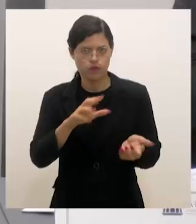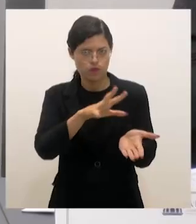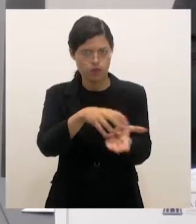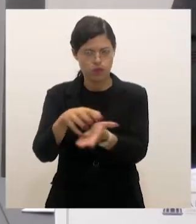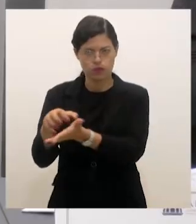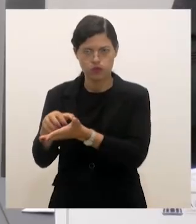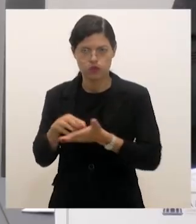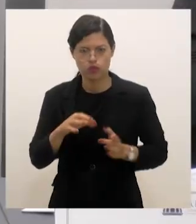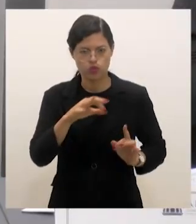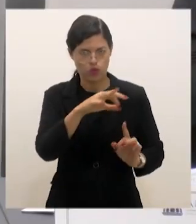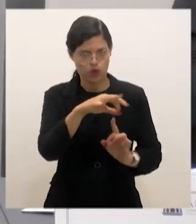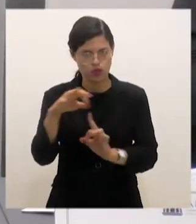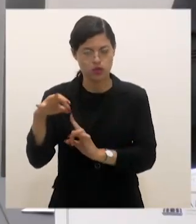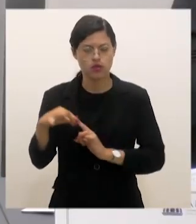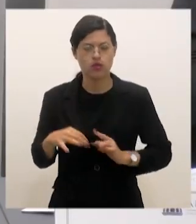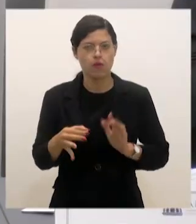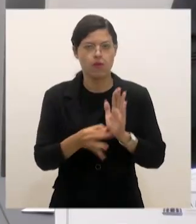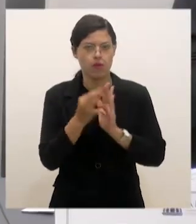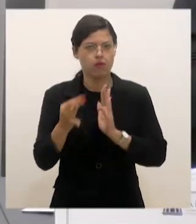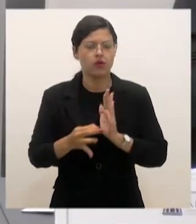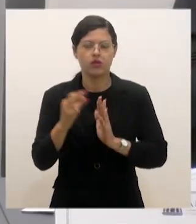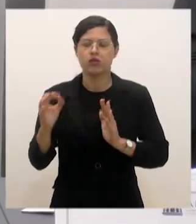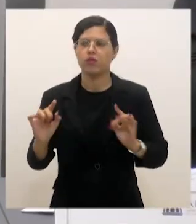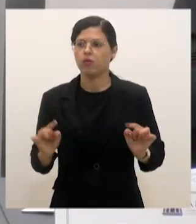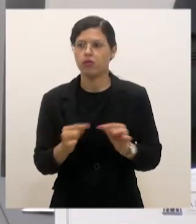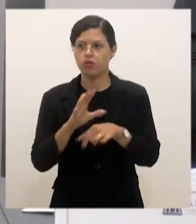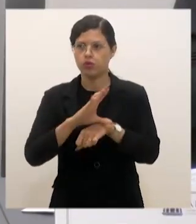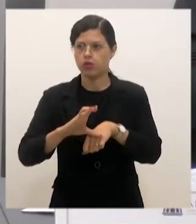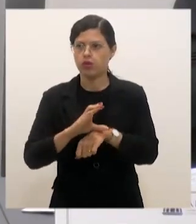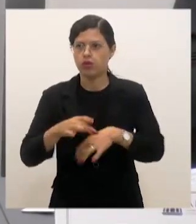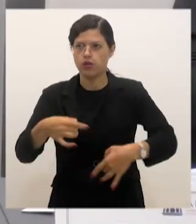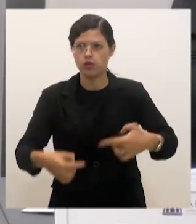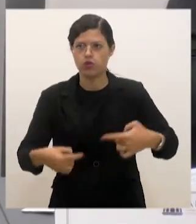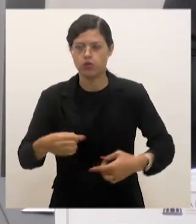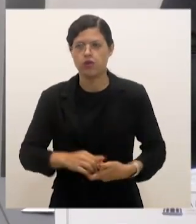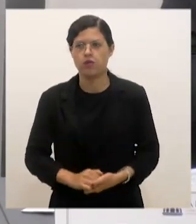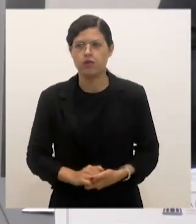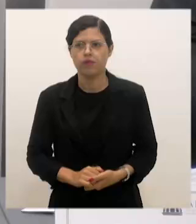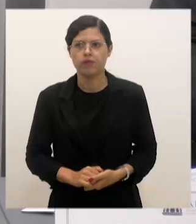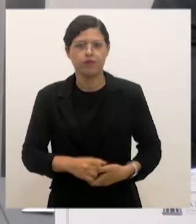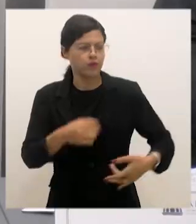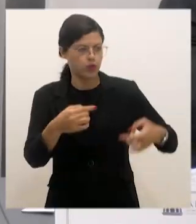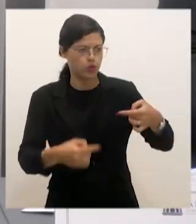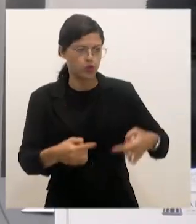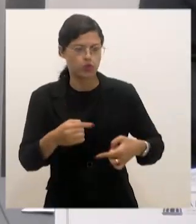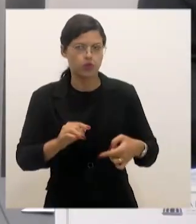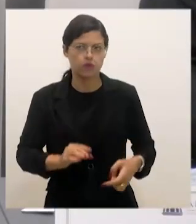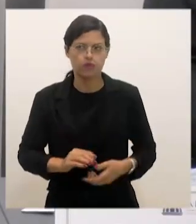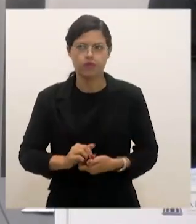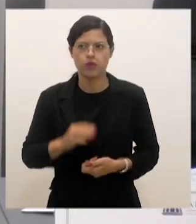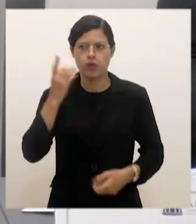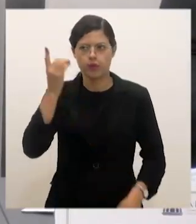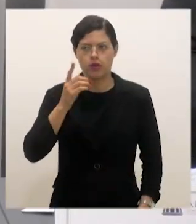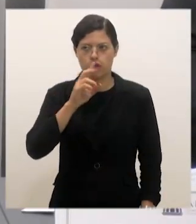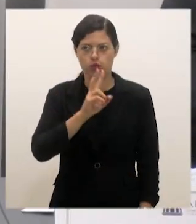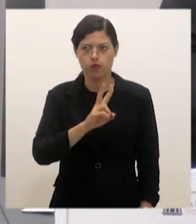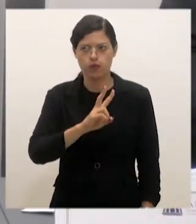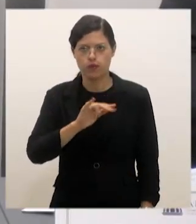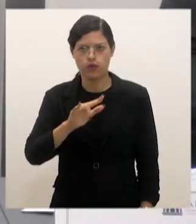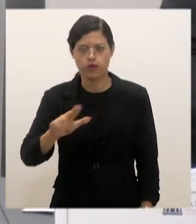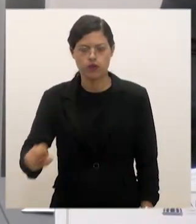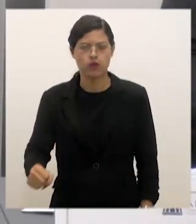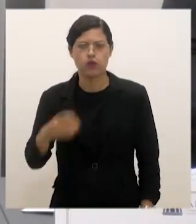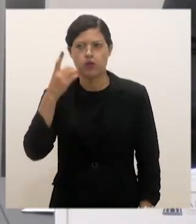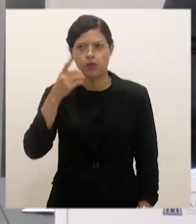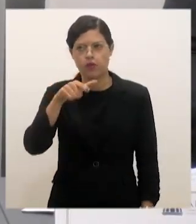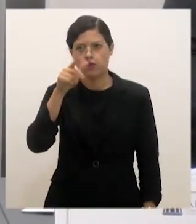georreferenciamento. O parecer é pela constitucionalidade. Em discussão. Para discutir, presidente. Para discutir, deputado Vinícius Cozzolino e deputado Luiz Paulo